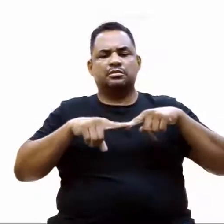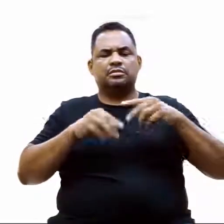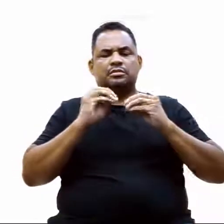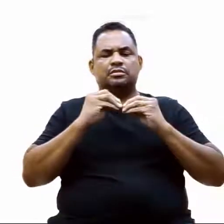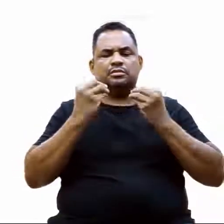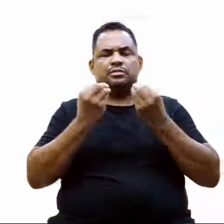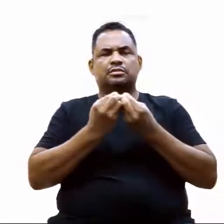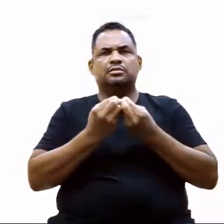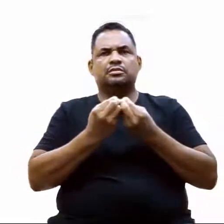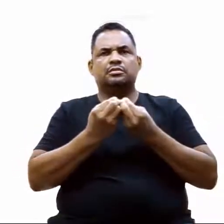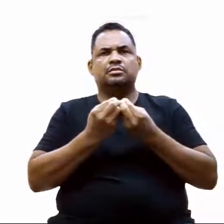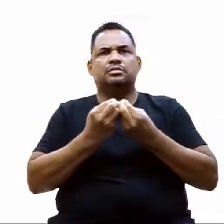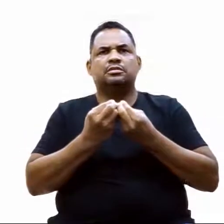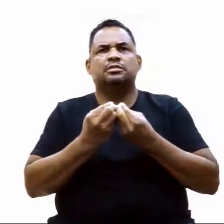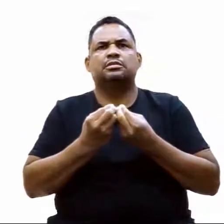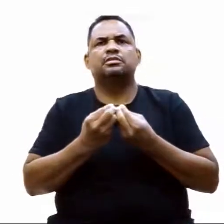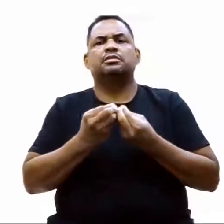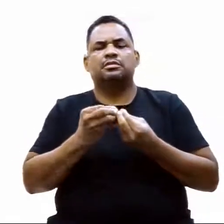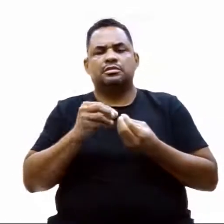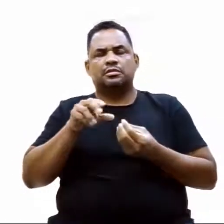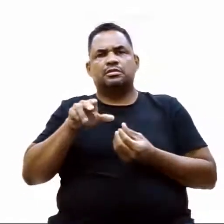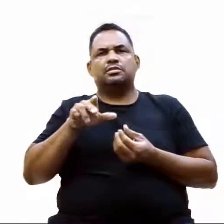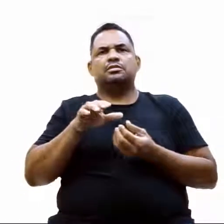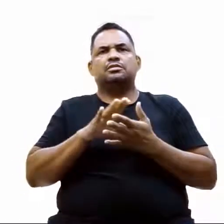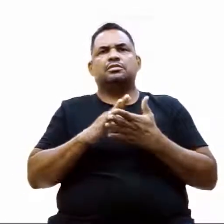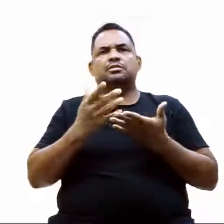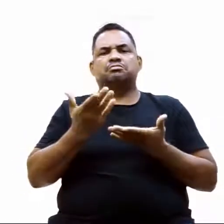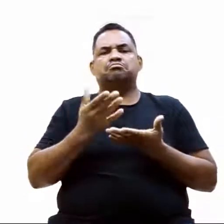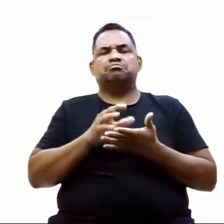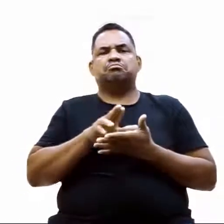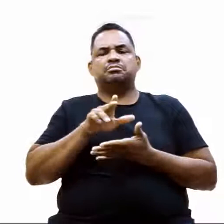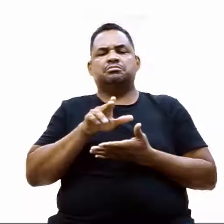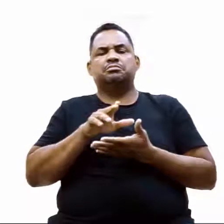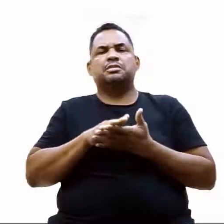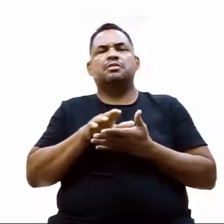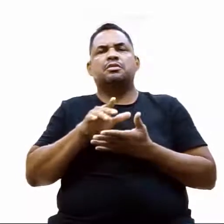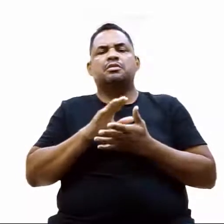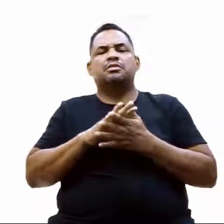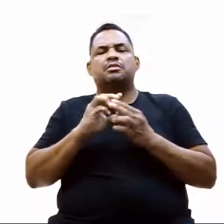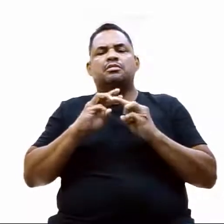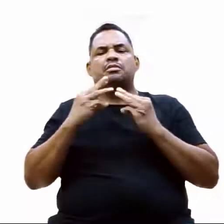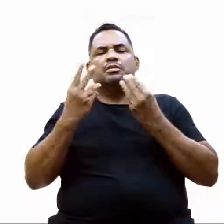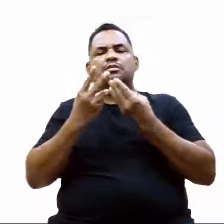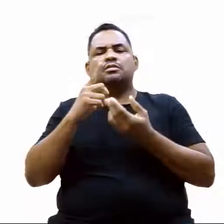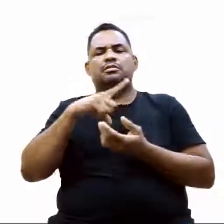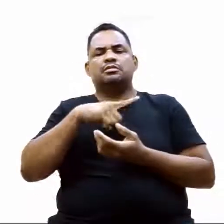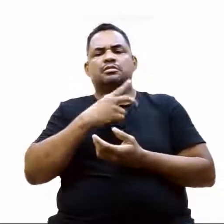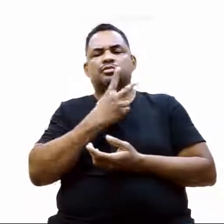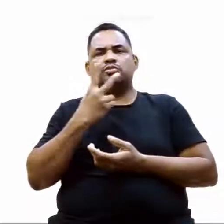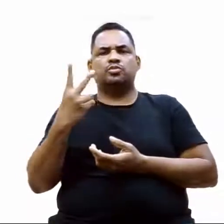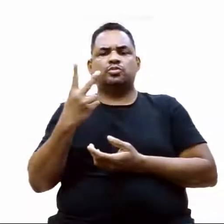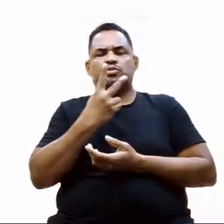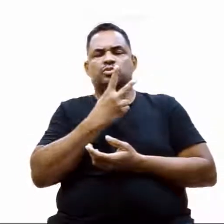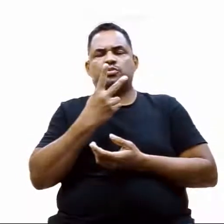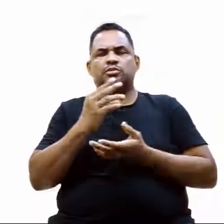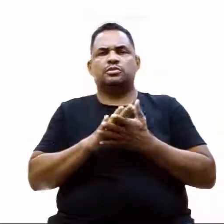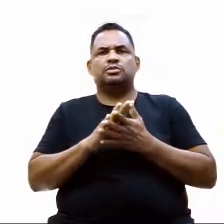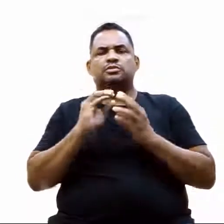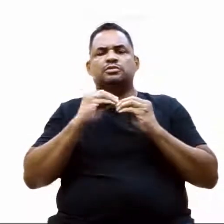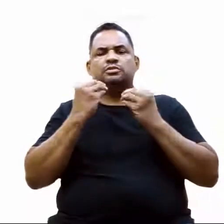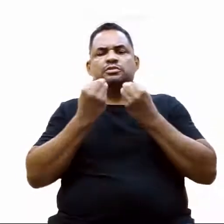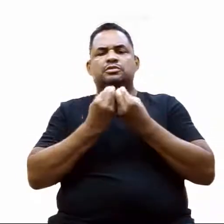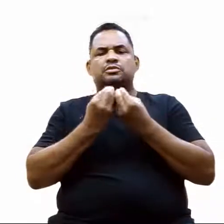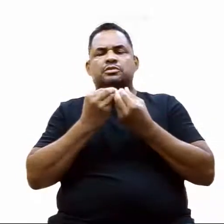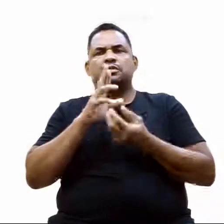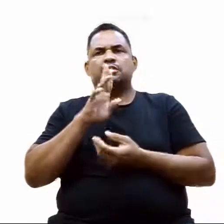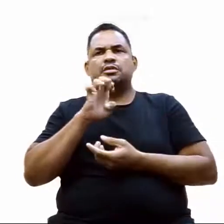só, é a mesma base que se tinha, a mesma massa que se tinha nas duas substâncias reagentes. Se